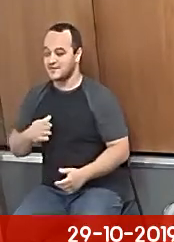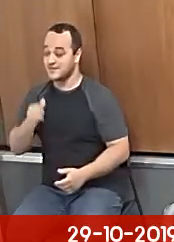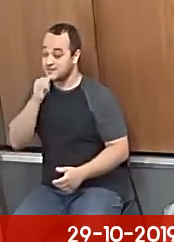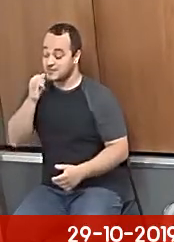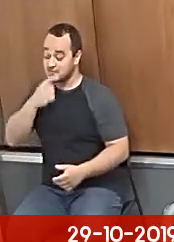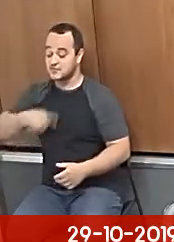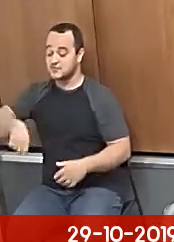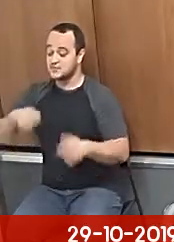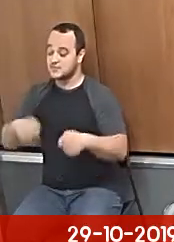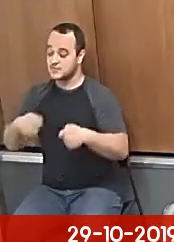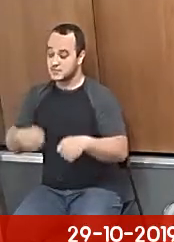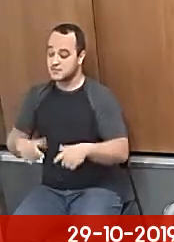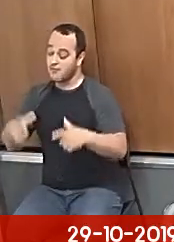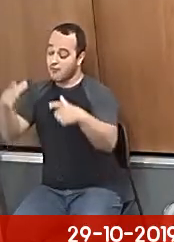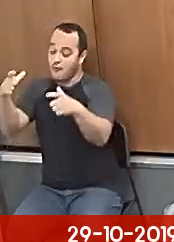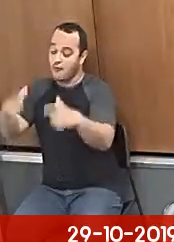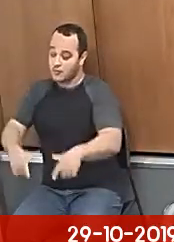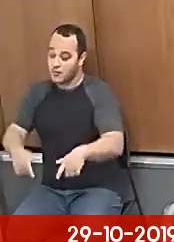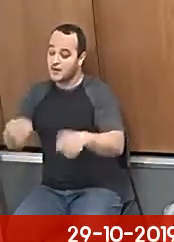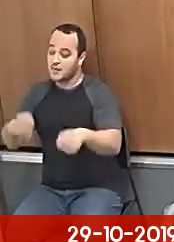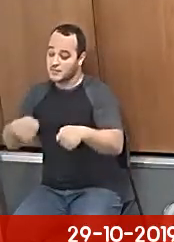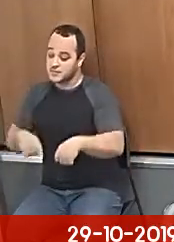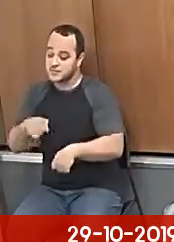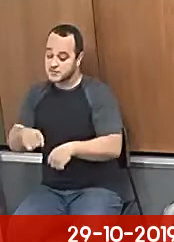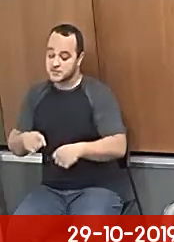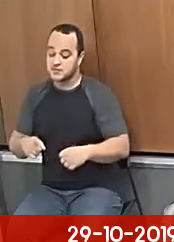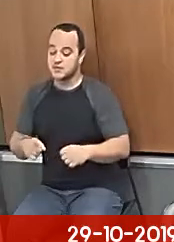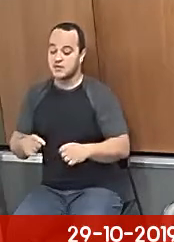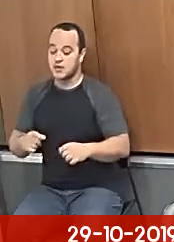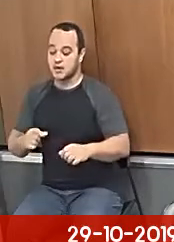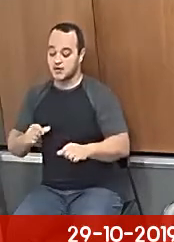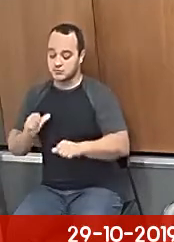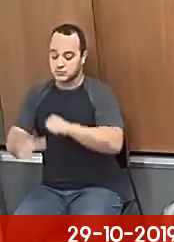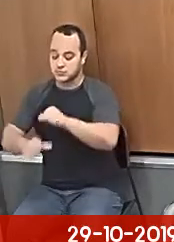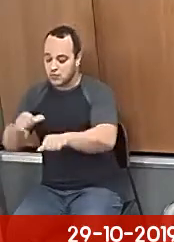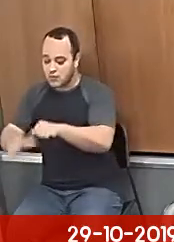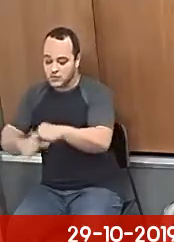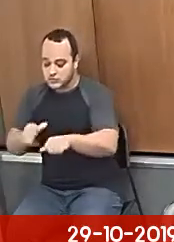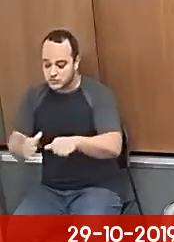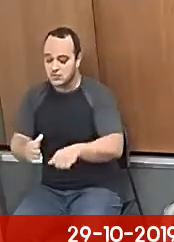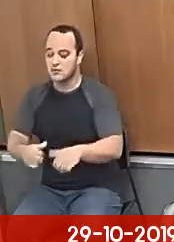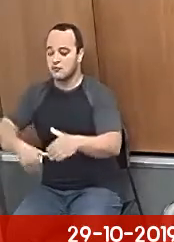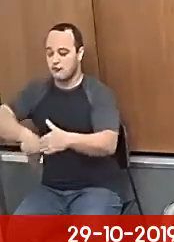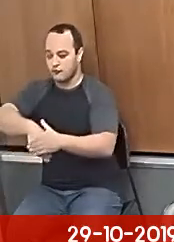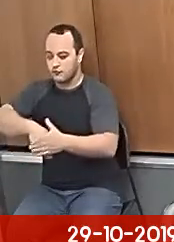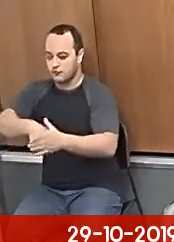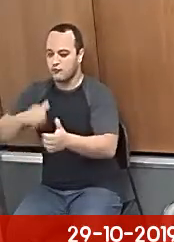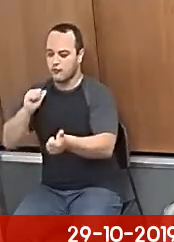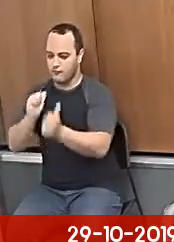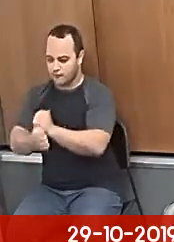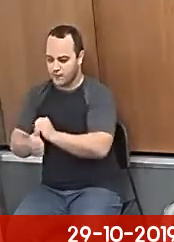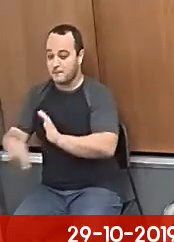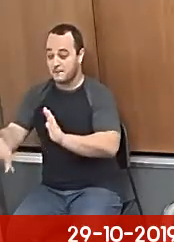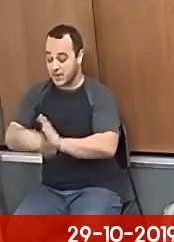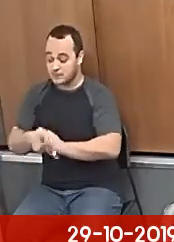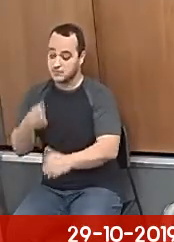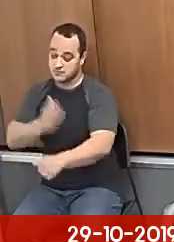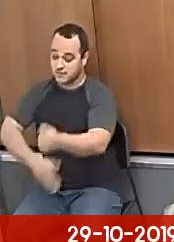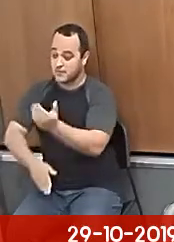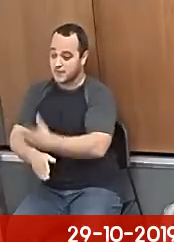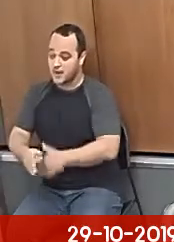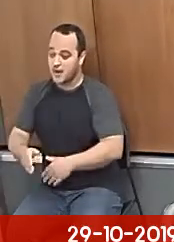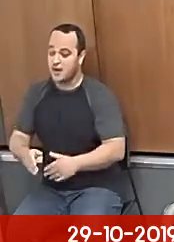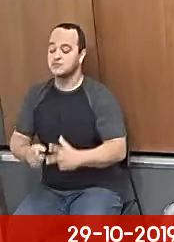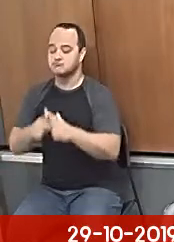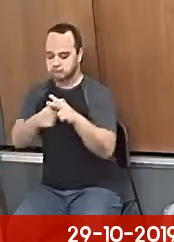gente possa desenvolver o futebol de amputados. E depois que eu desenvolver o futebol de amputados, e eu não conseguir atletas que gostem do